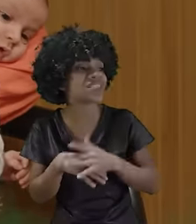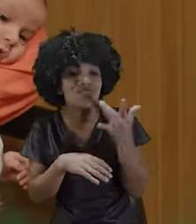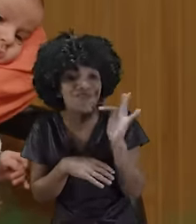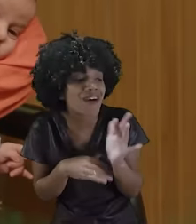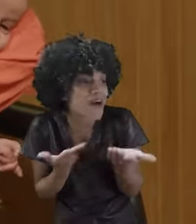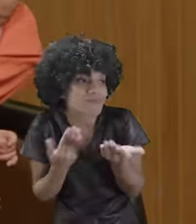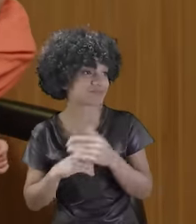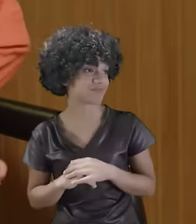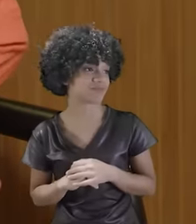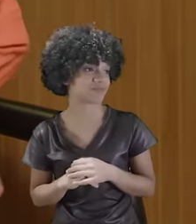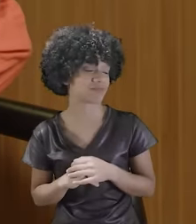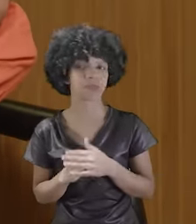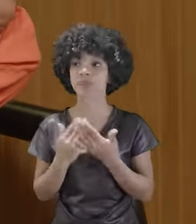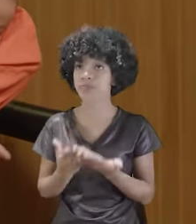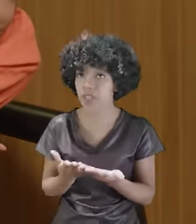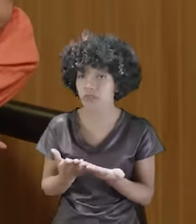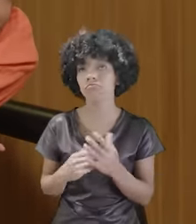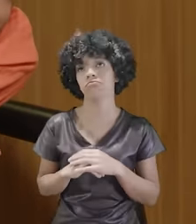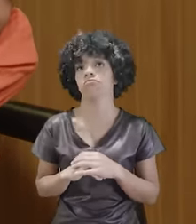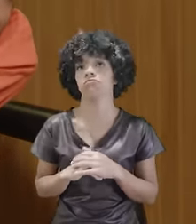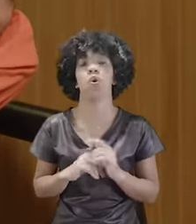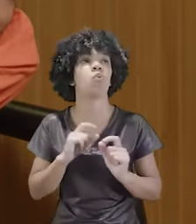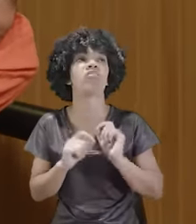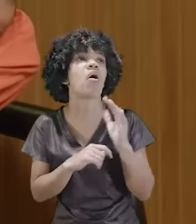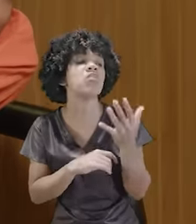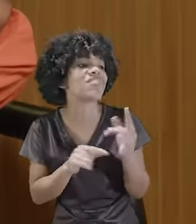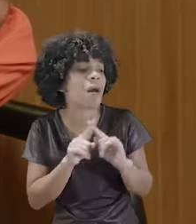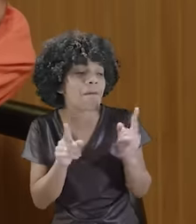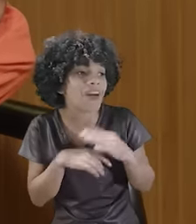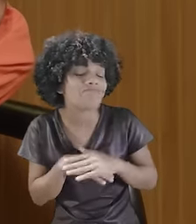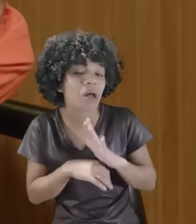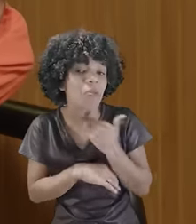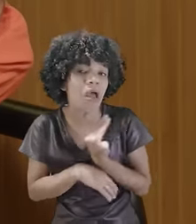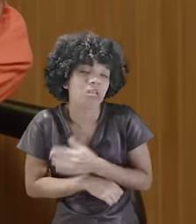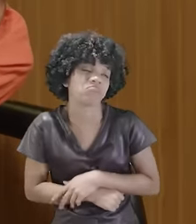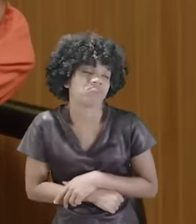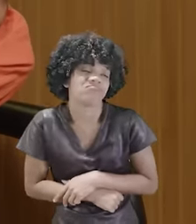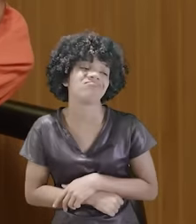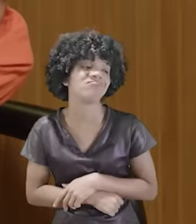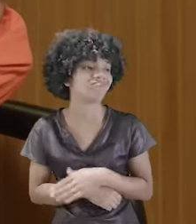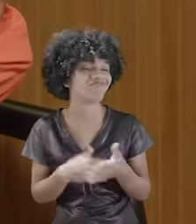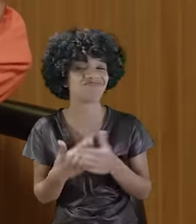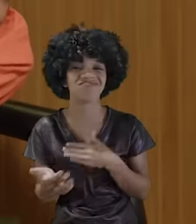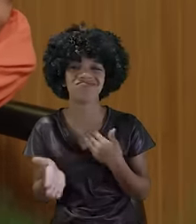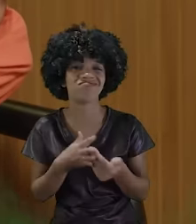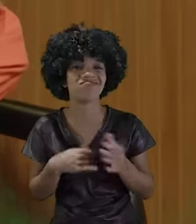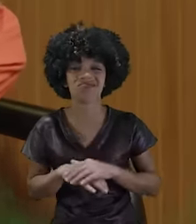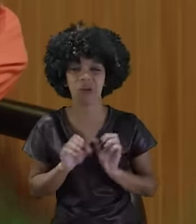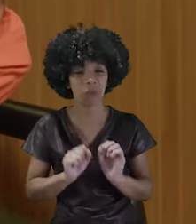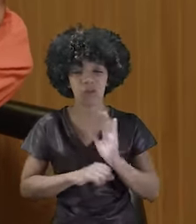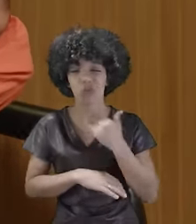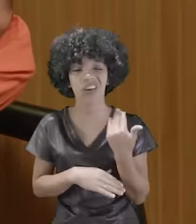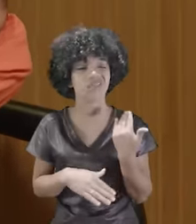acontecer mais para frente é o que vai acontecer mas o que eu vou morrer isso o Maximo Tá bom